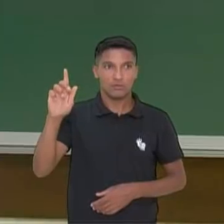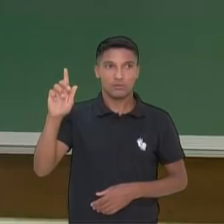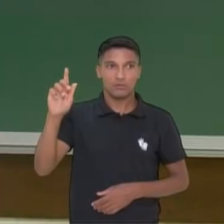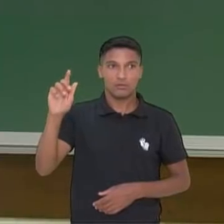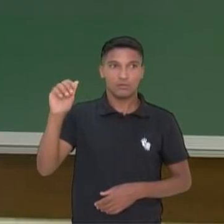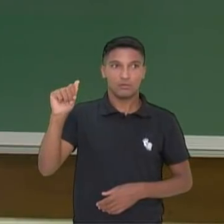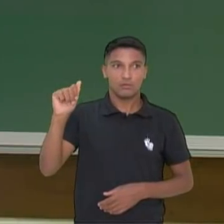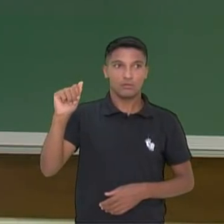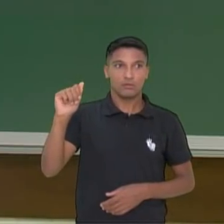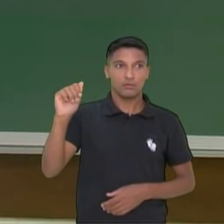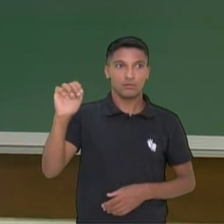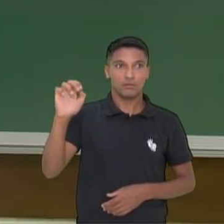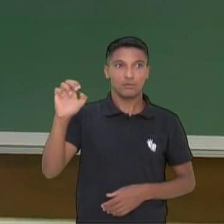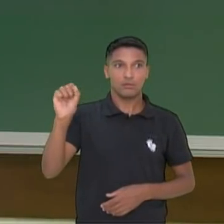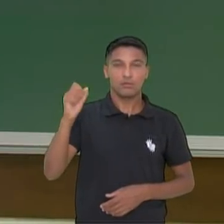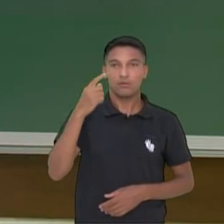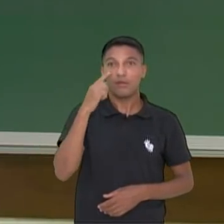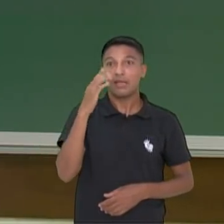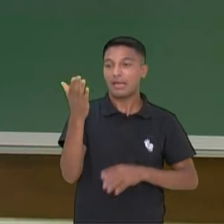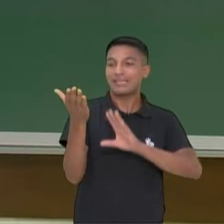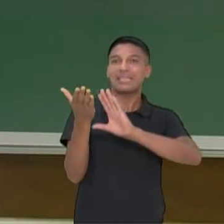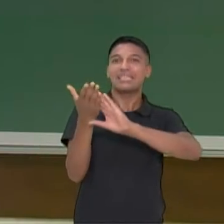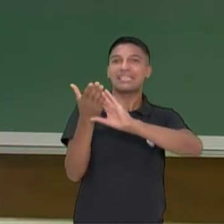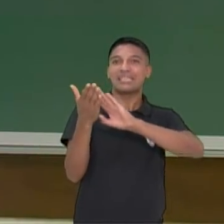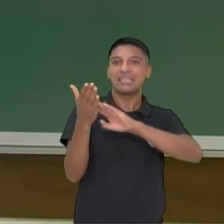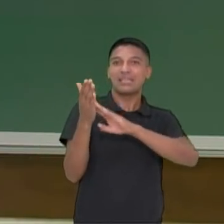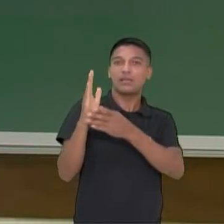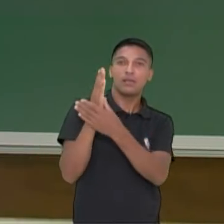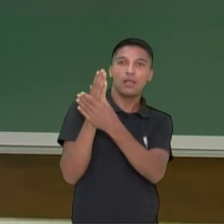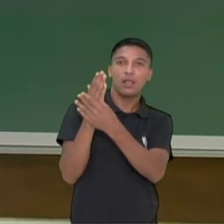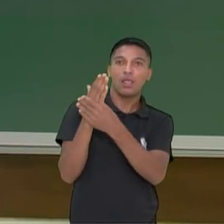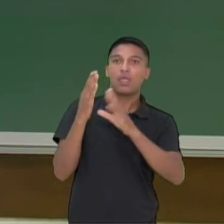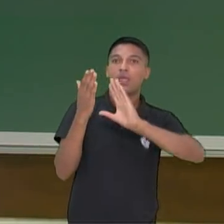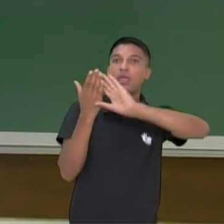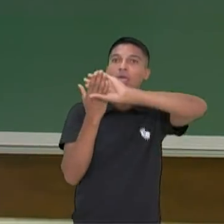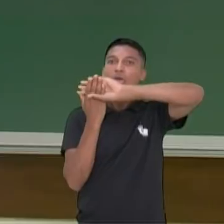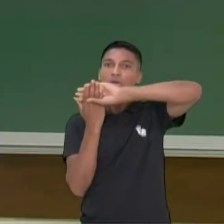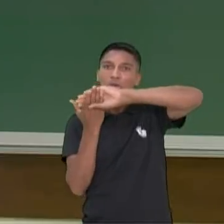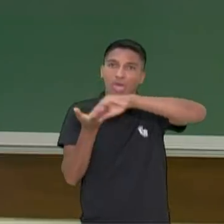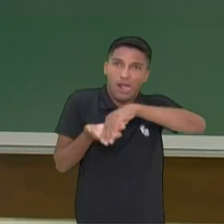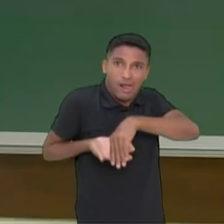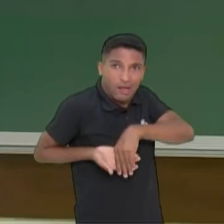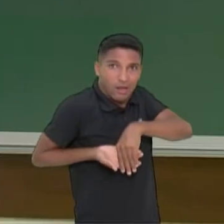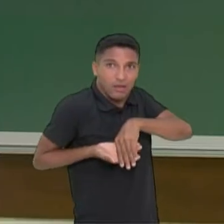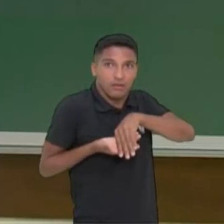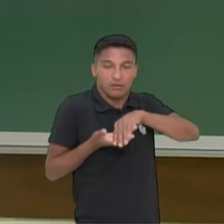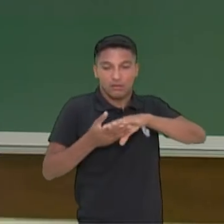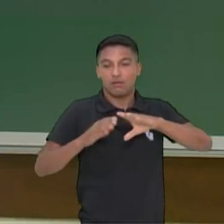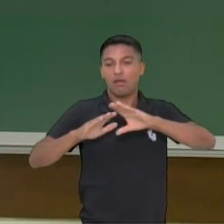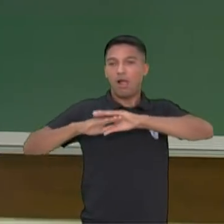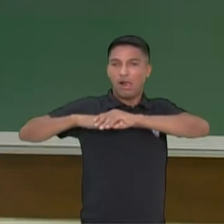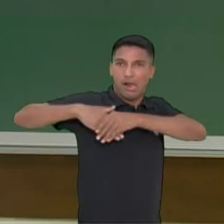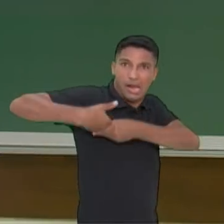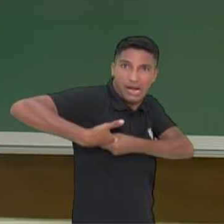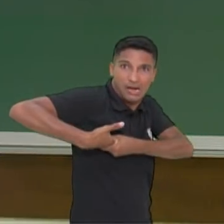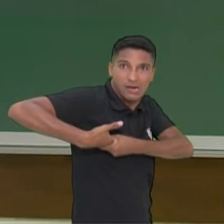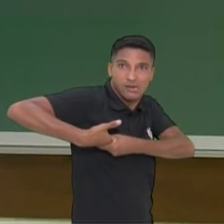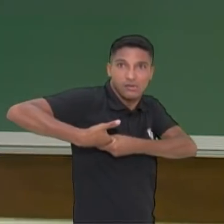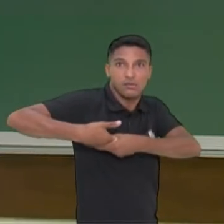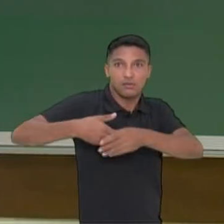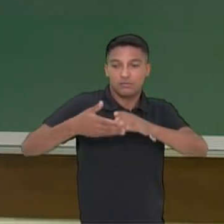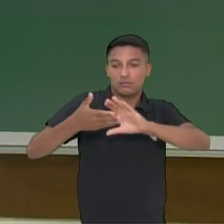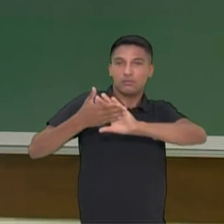dele e faço o giro do pulso. E o Kaiten Nage, que é um outro movimento também para derrubar